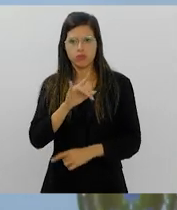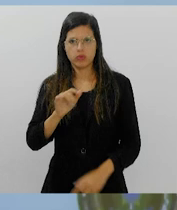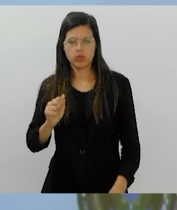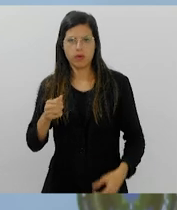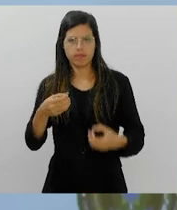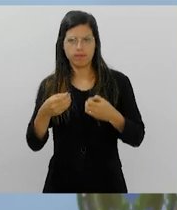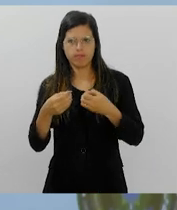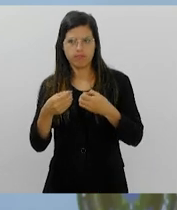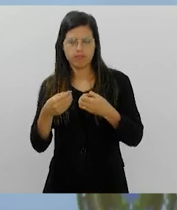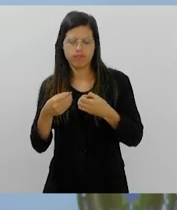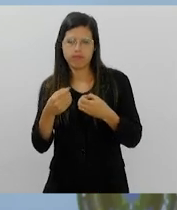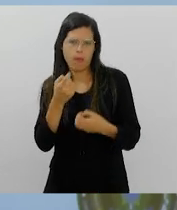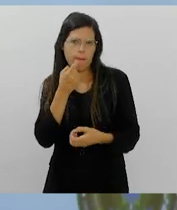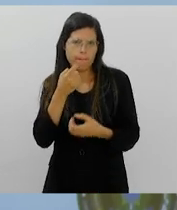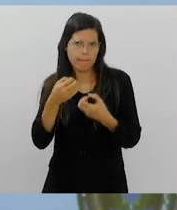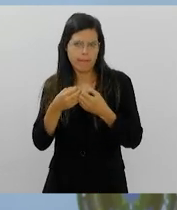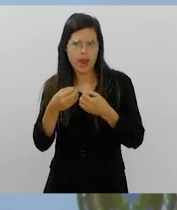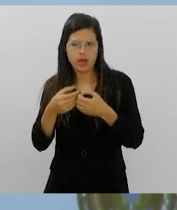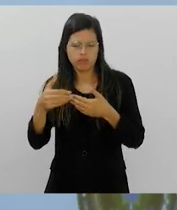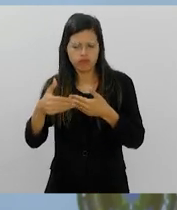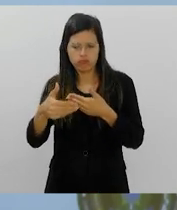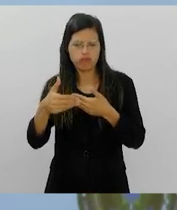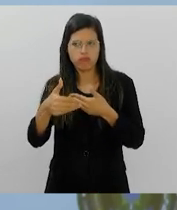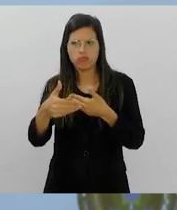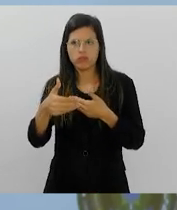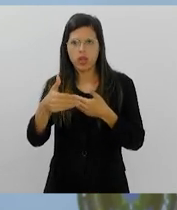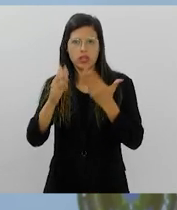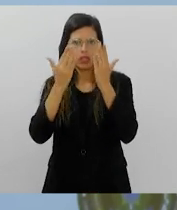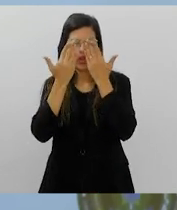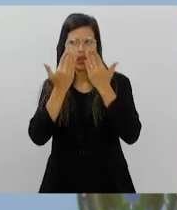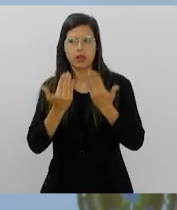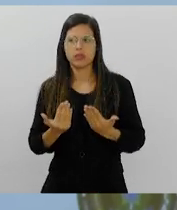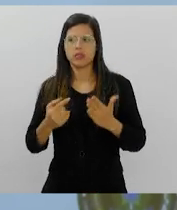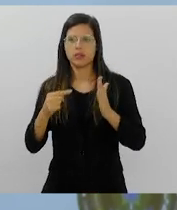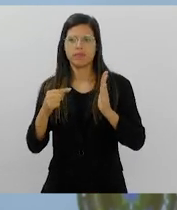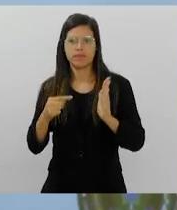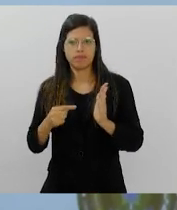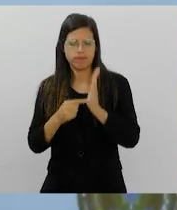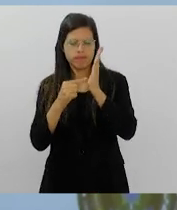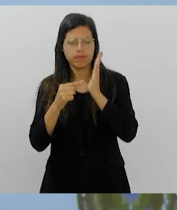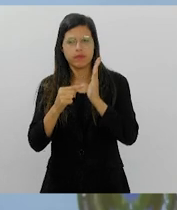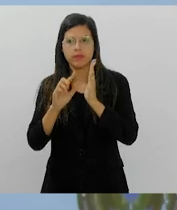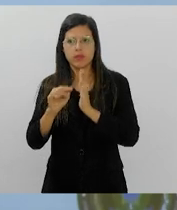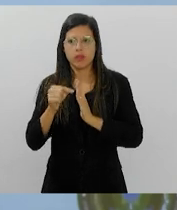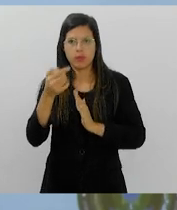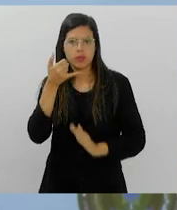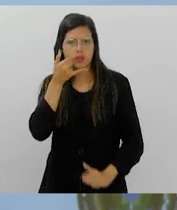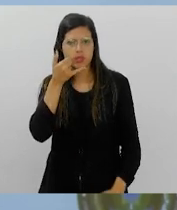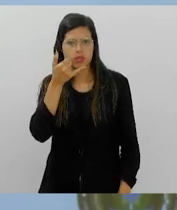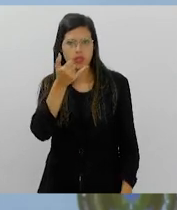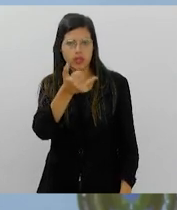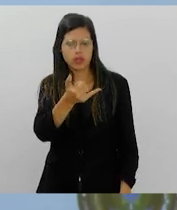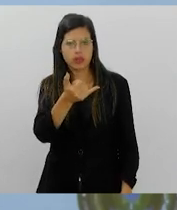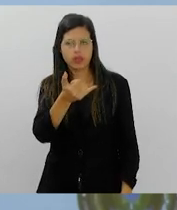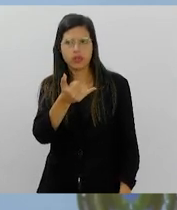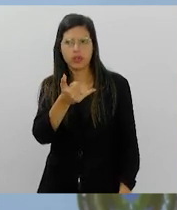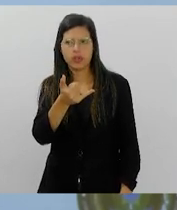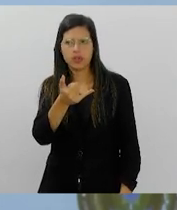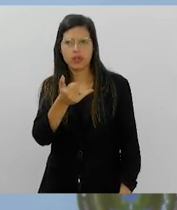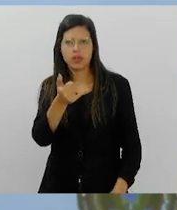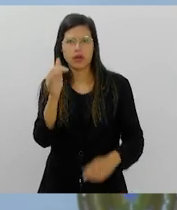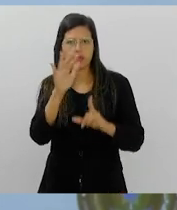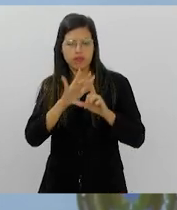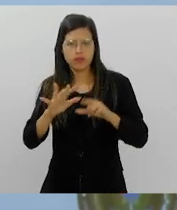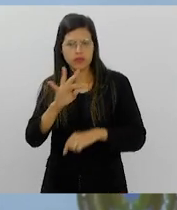próxima, o dia que a gente analisa a denúncia, de imediato a gente já liga para, através do canal técnico de